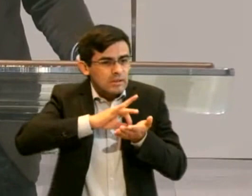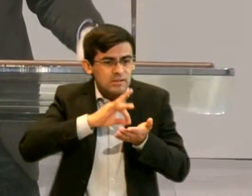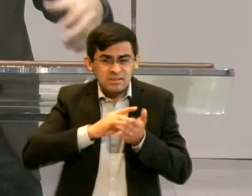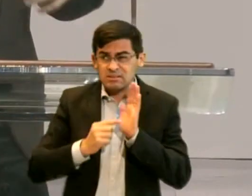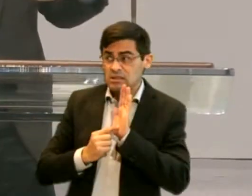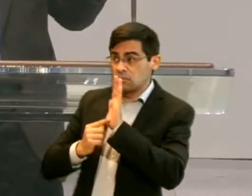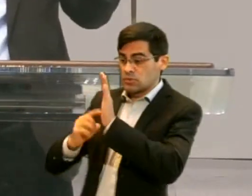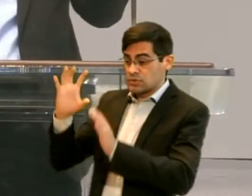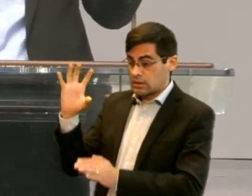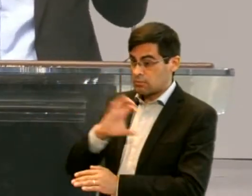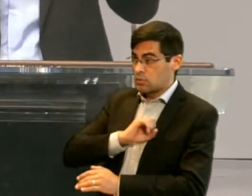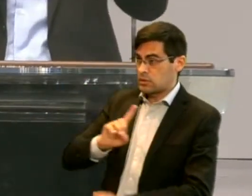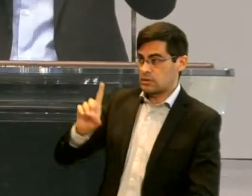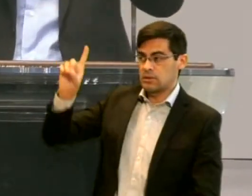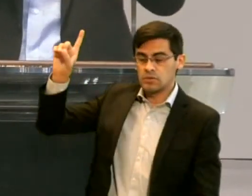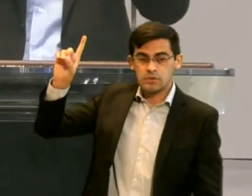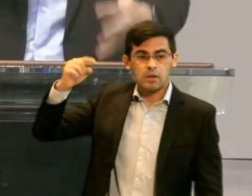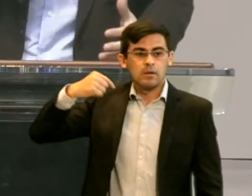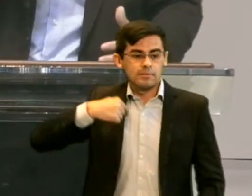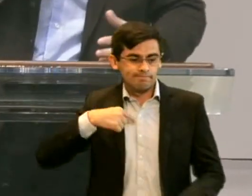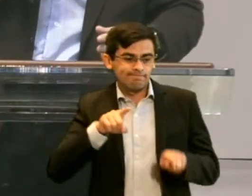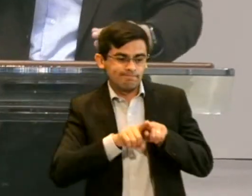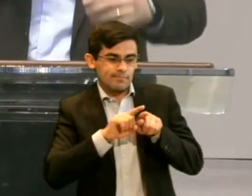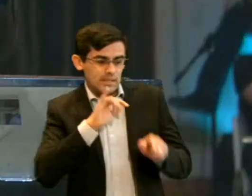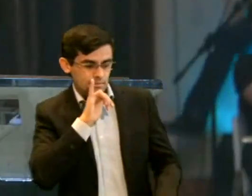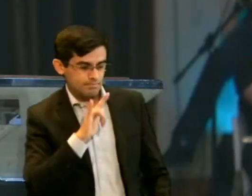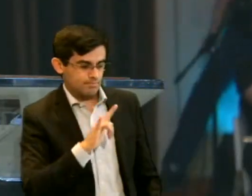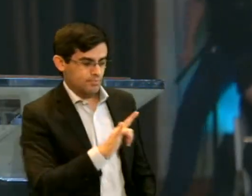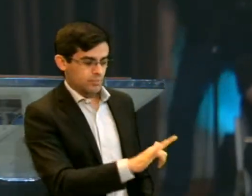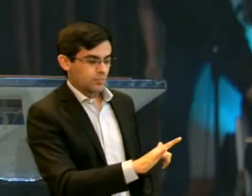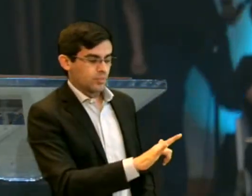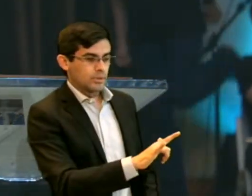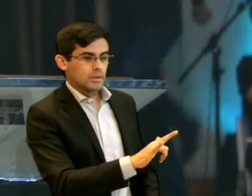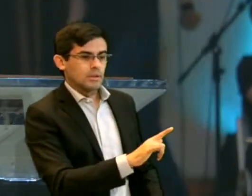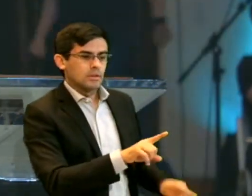ama, e eu também o amarei, e me